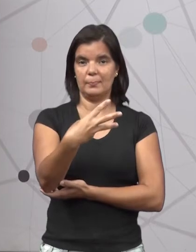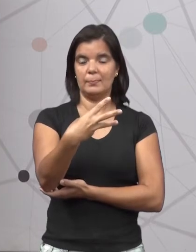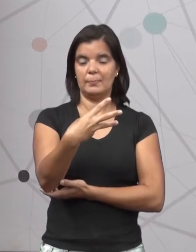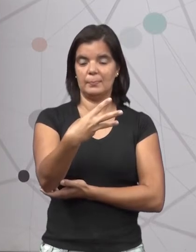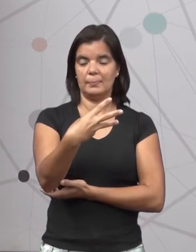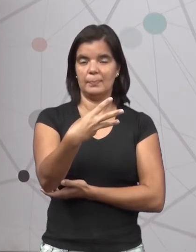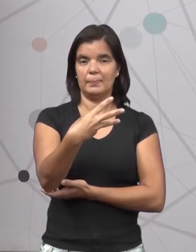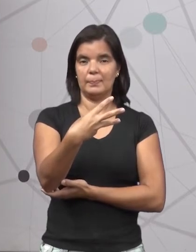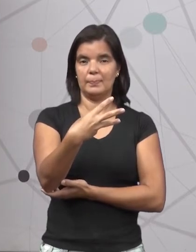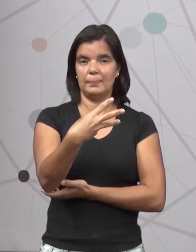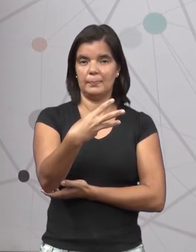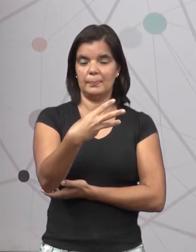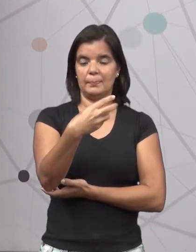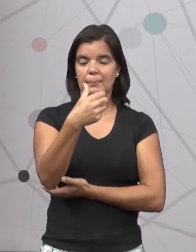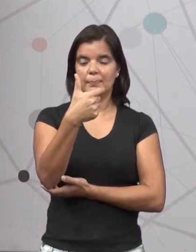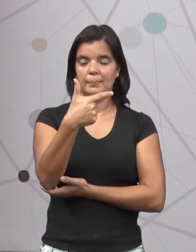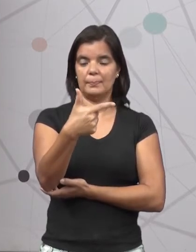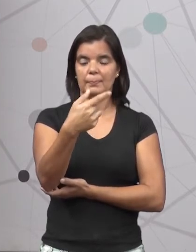23,